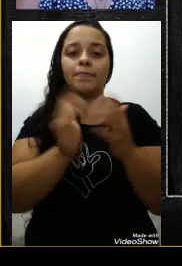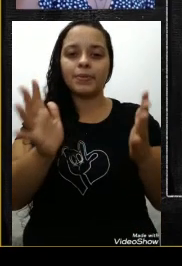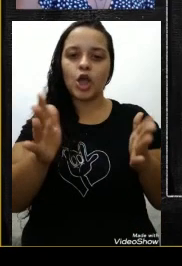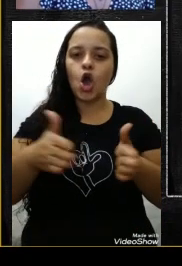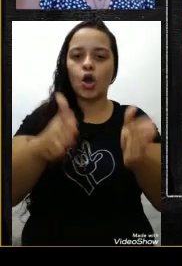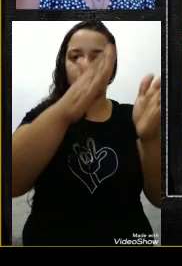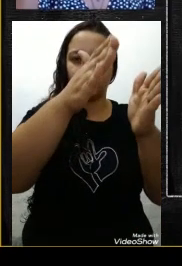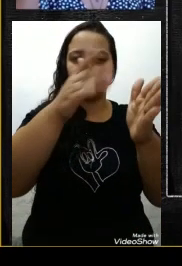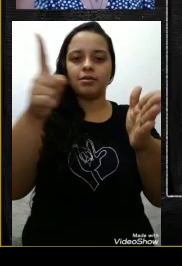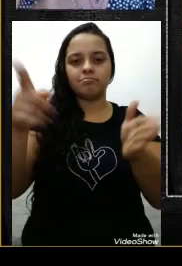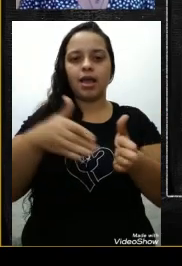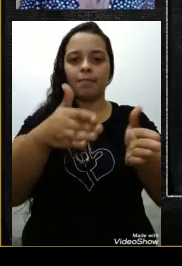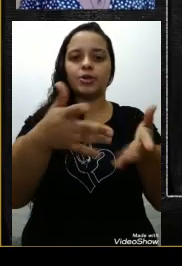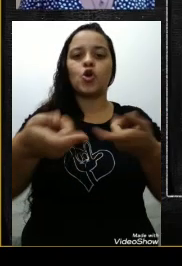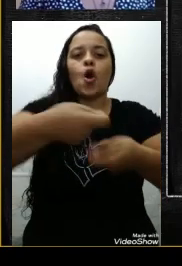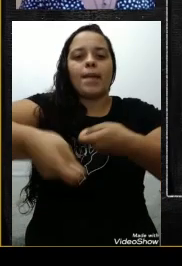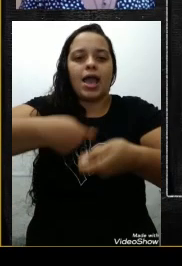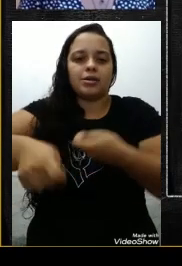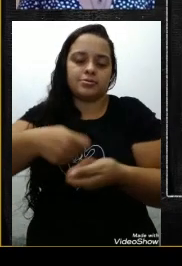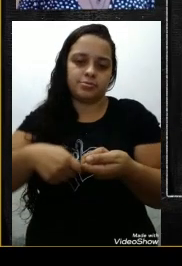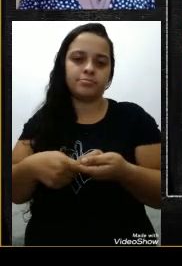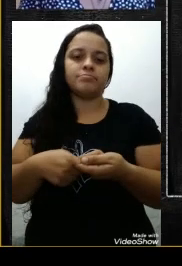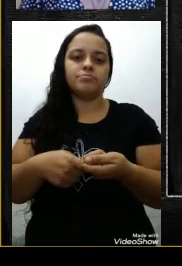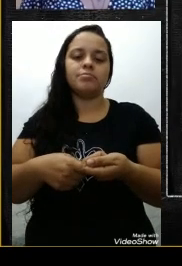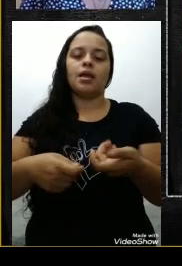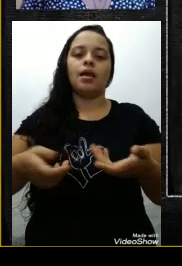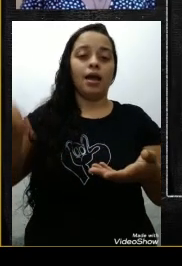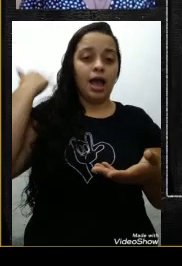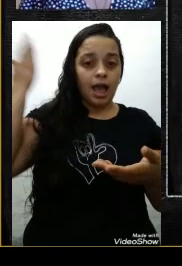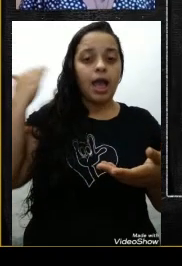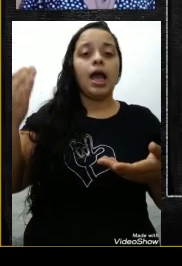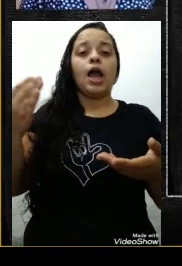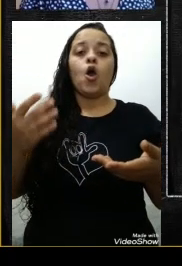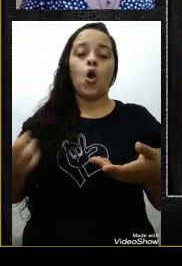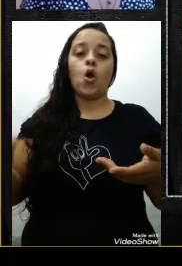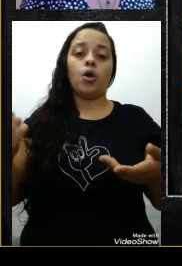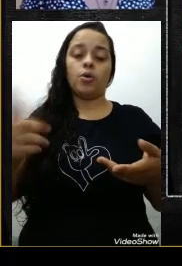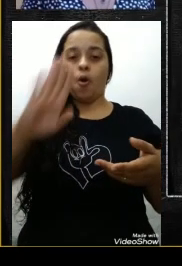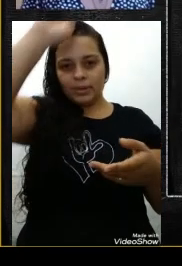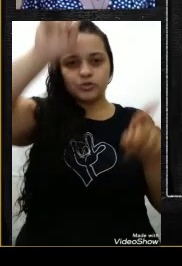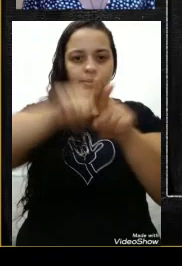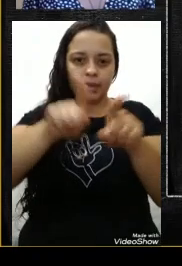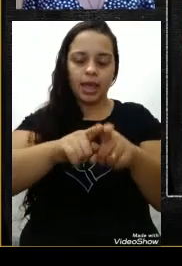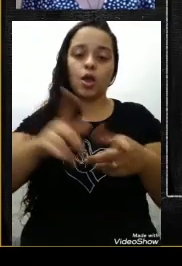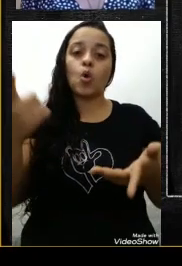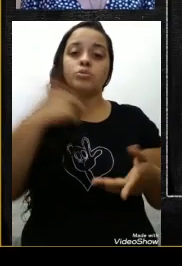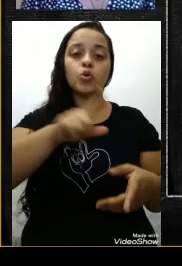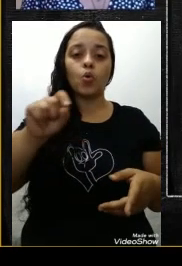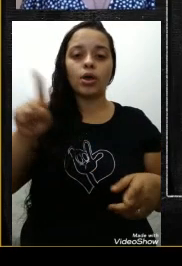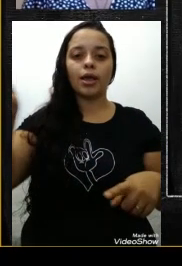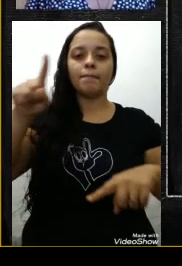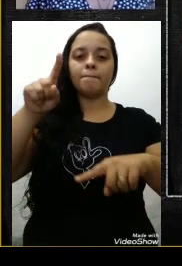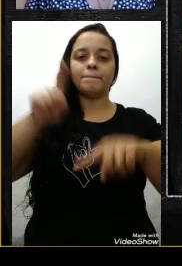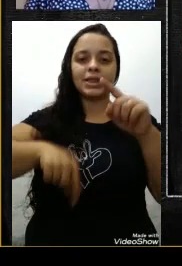de comércio que eram utilizadas na antiguidade, principalmente pelos romanos, e possibilitaram que muitos produtos vindos